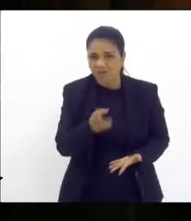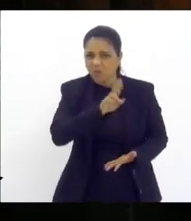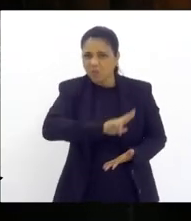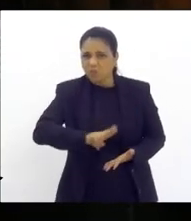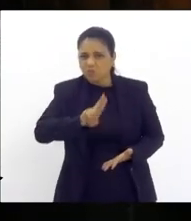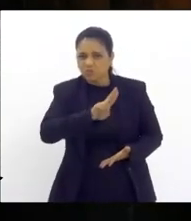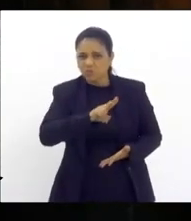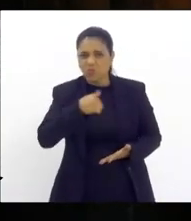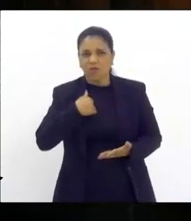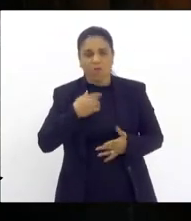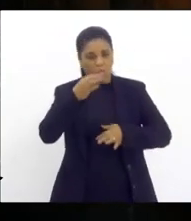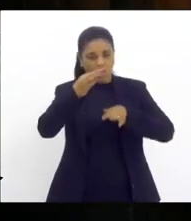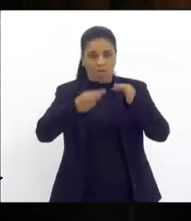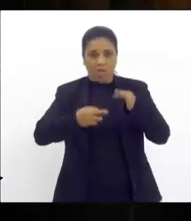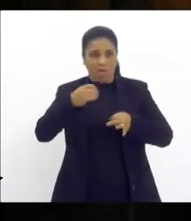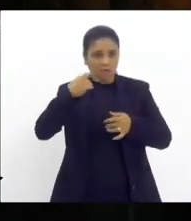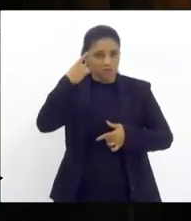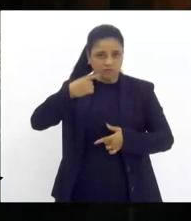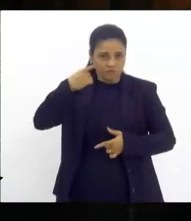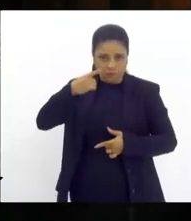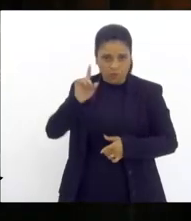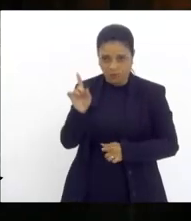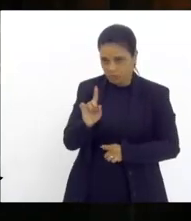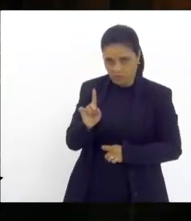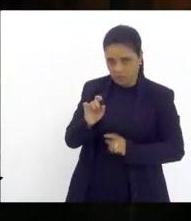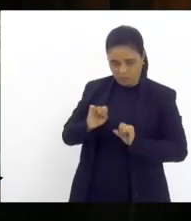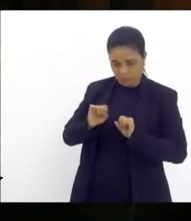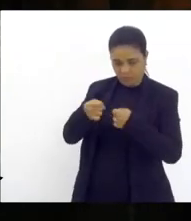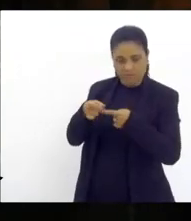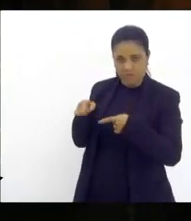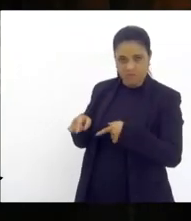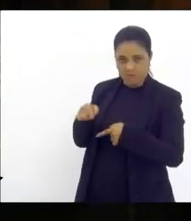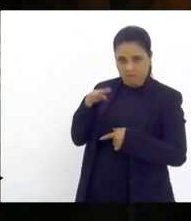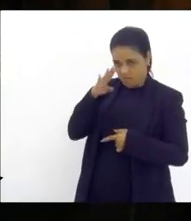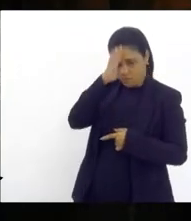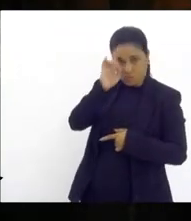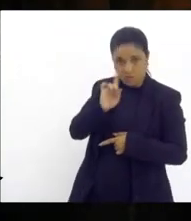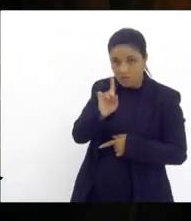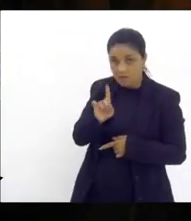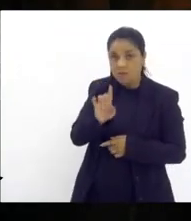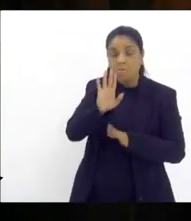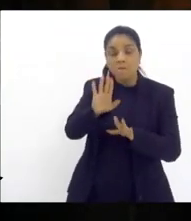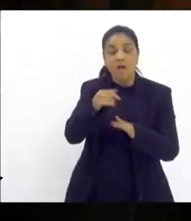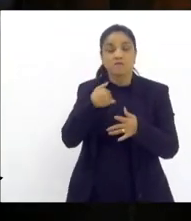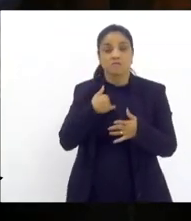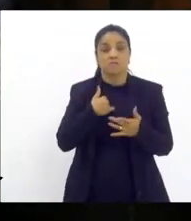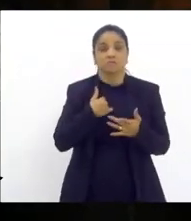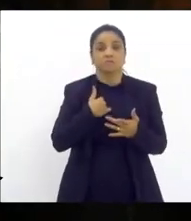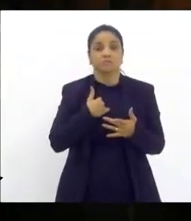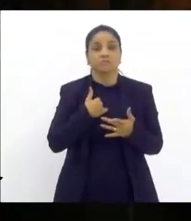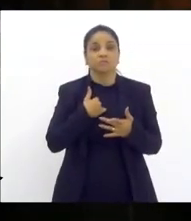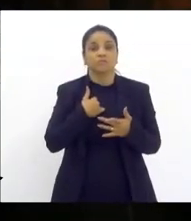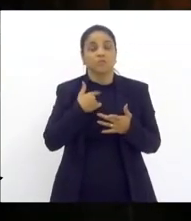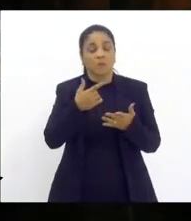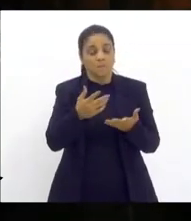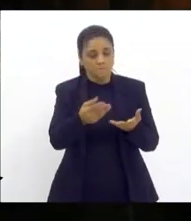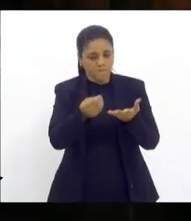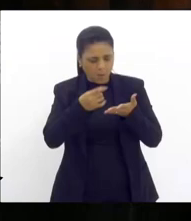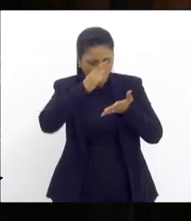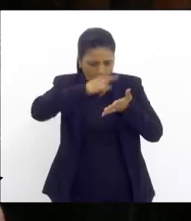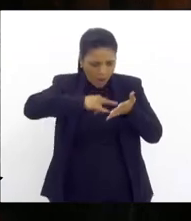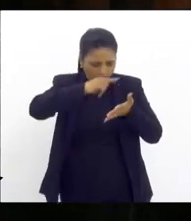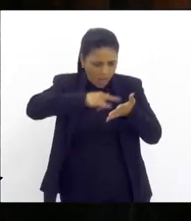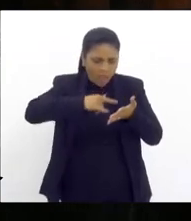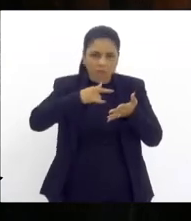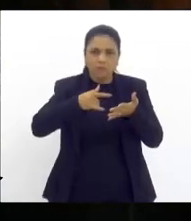e eu não sou advogado do bolsonaro não sou advogado dele então portanto eu pego tudo que a imprensa noticia